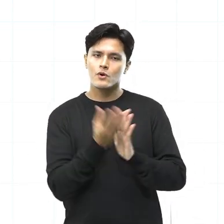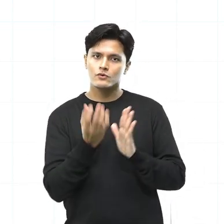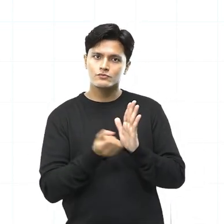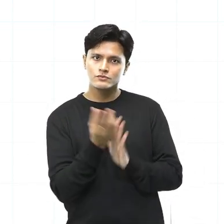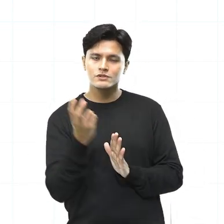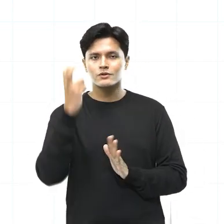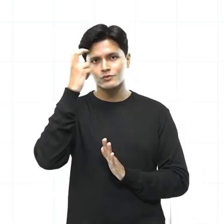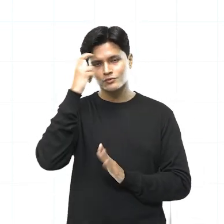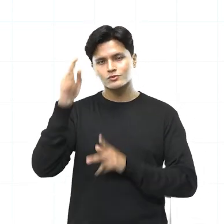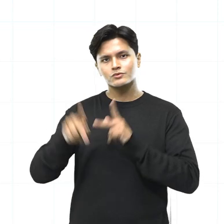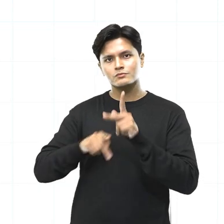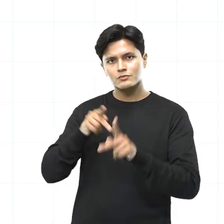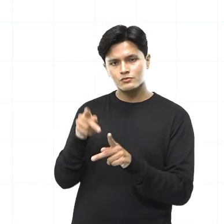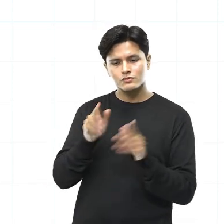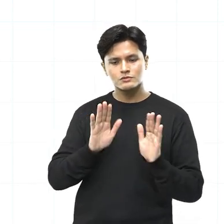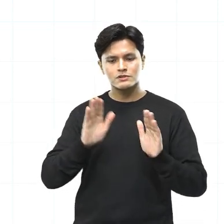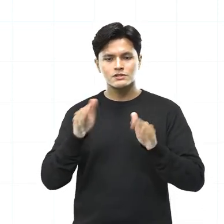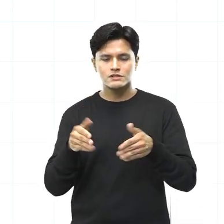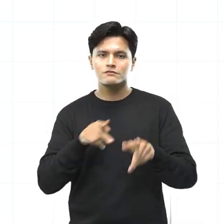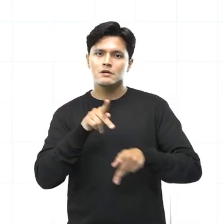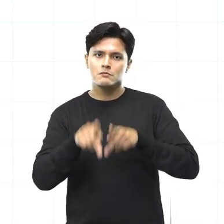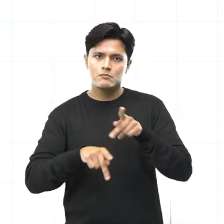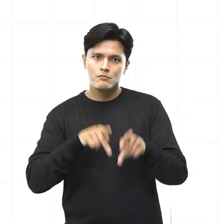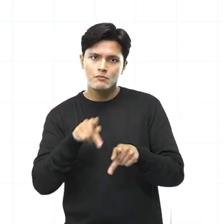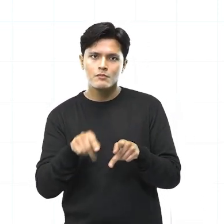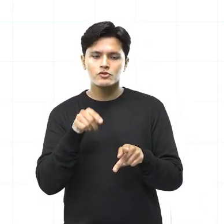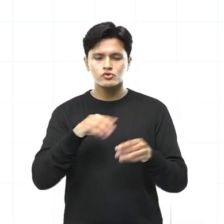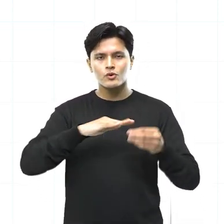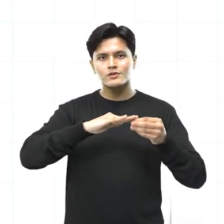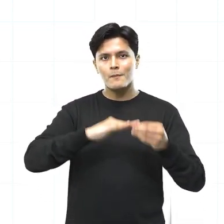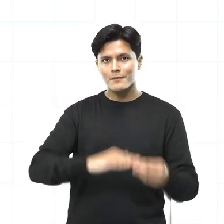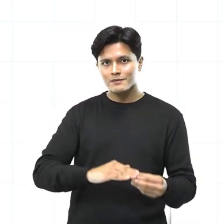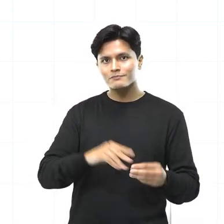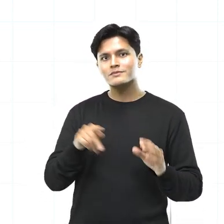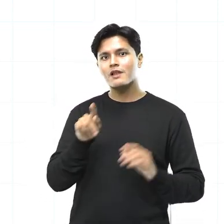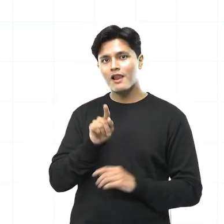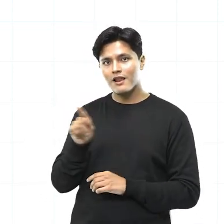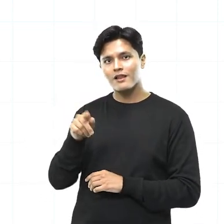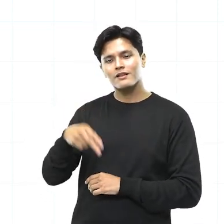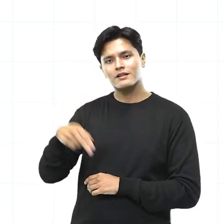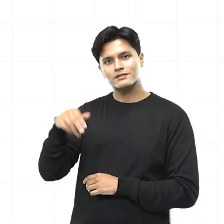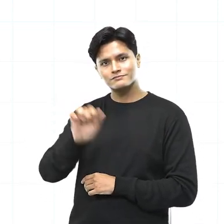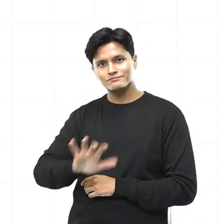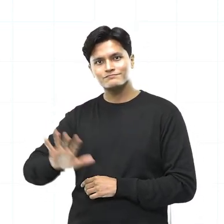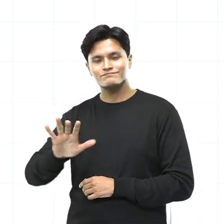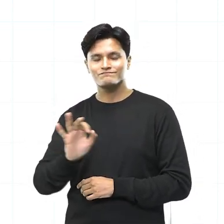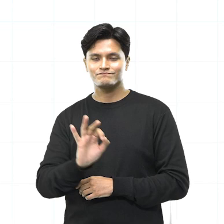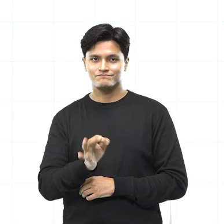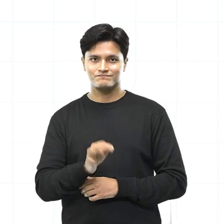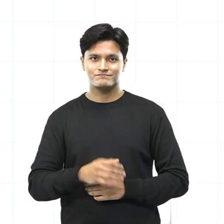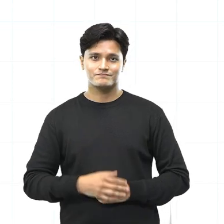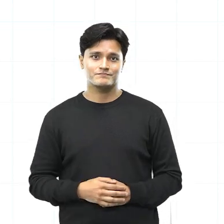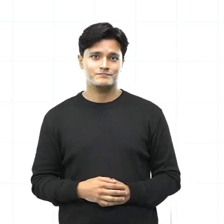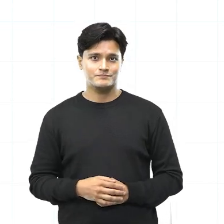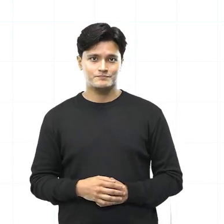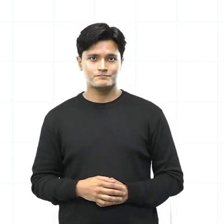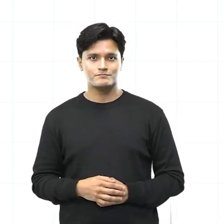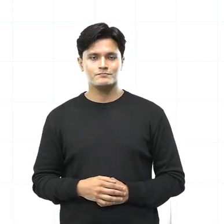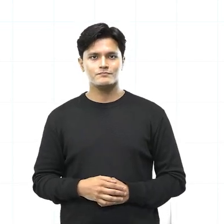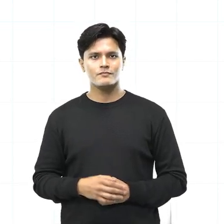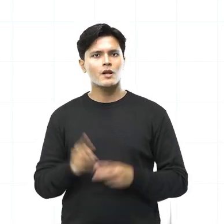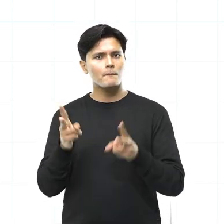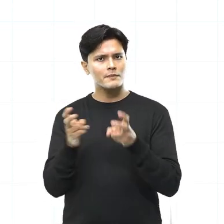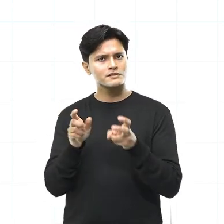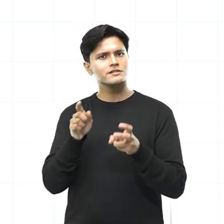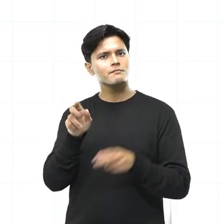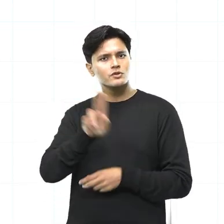povo marginalizado e oprimido do sertão do Nordeste. Vejam que ele usa